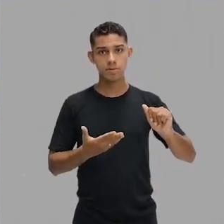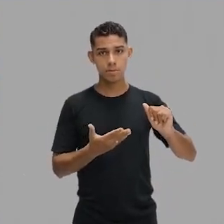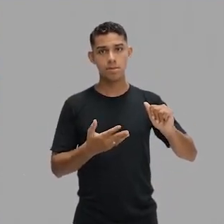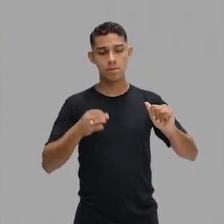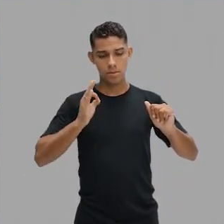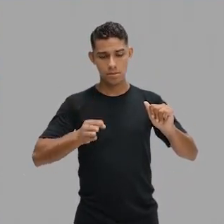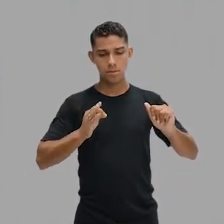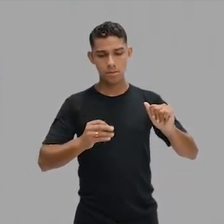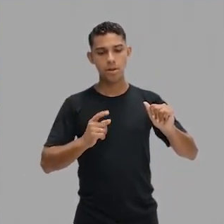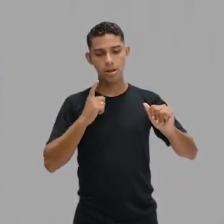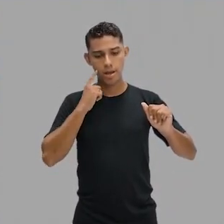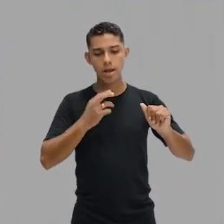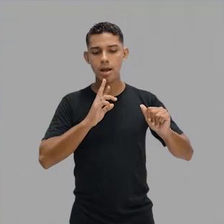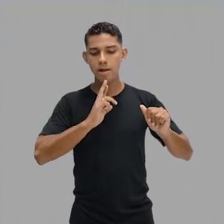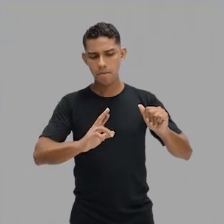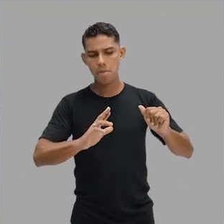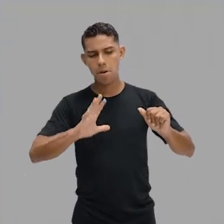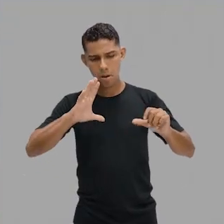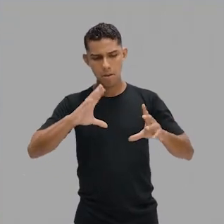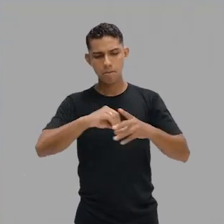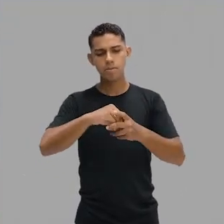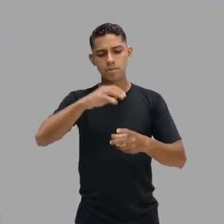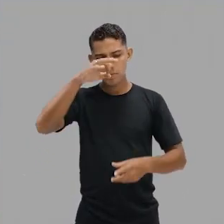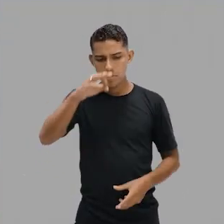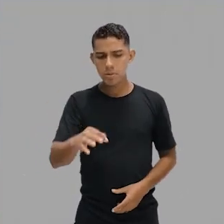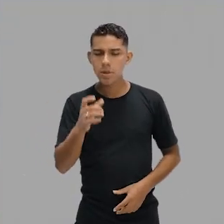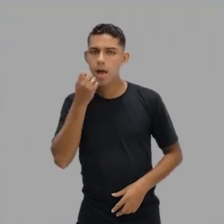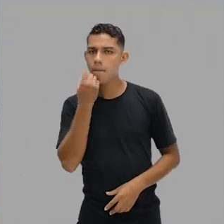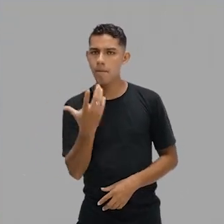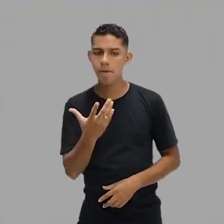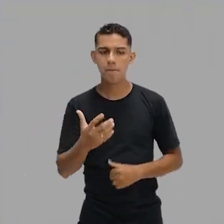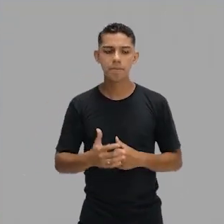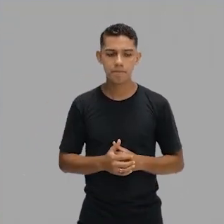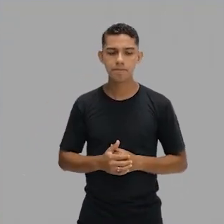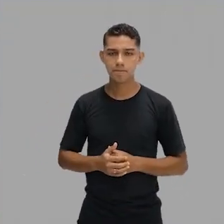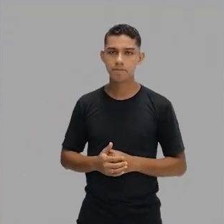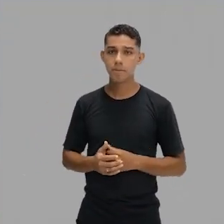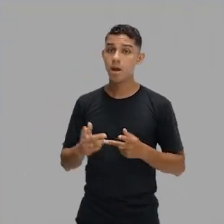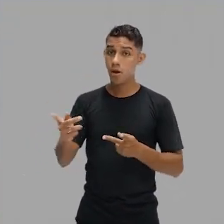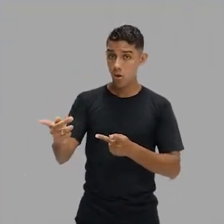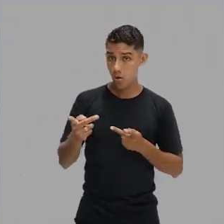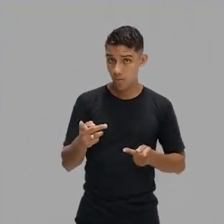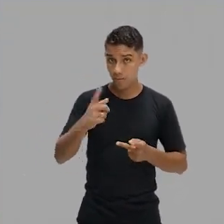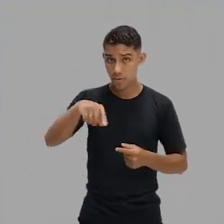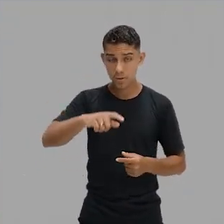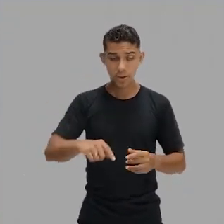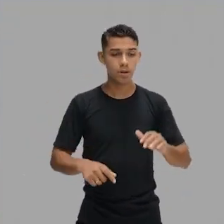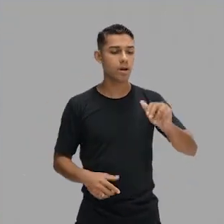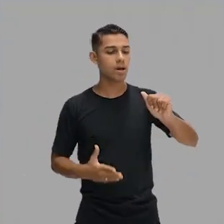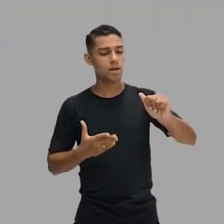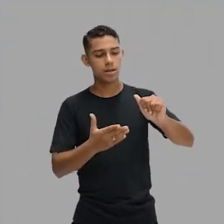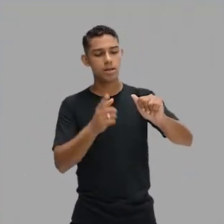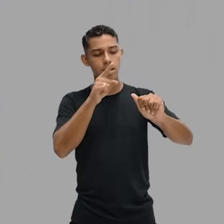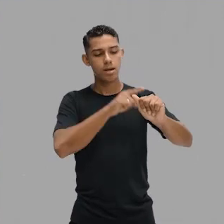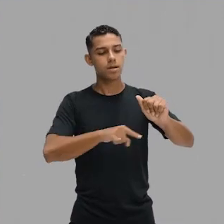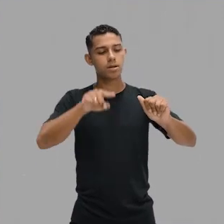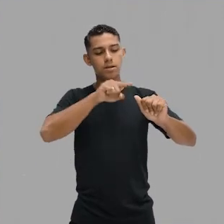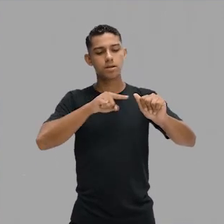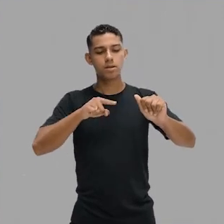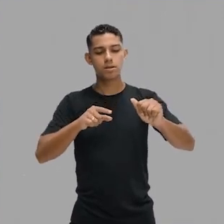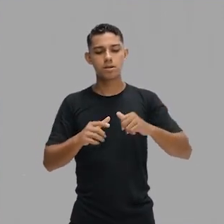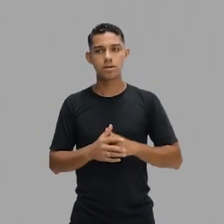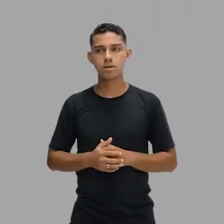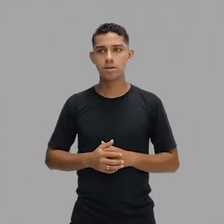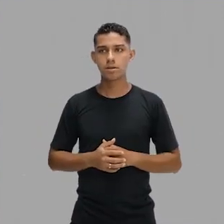sugere uma resposta mais adequada para a nossa questão. Então, eu te convido aí a assinalar a letra